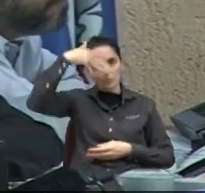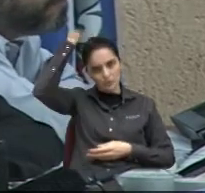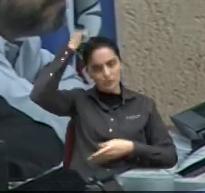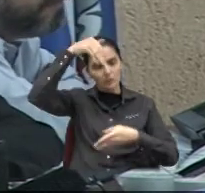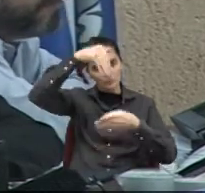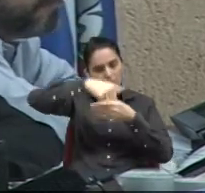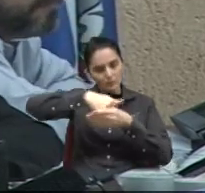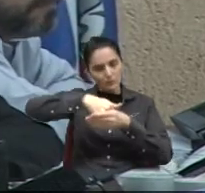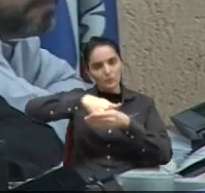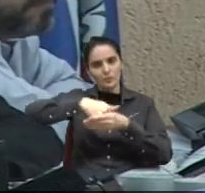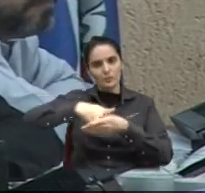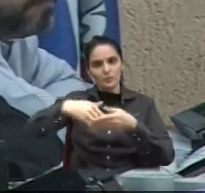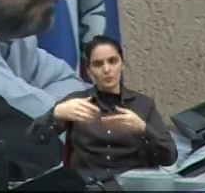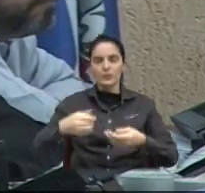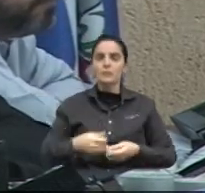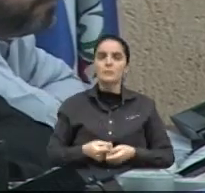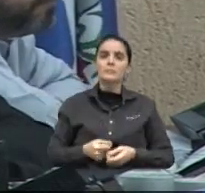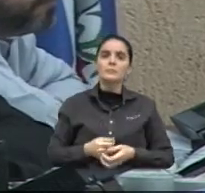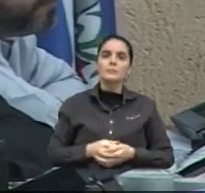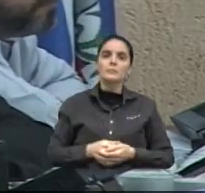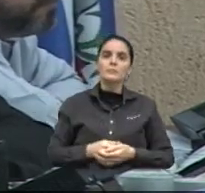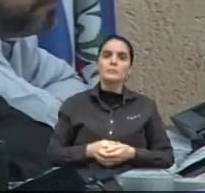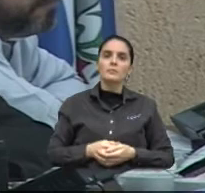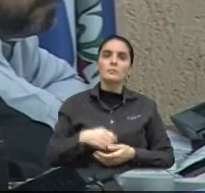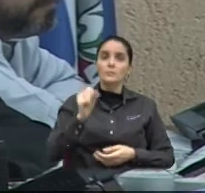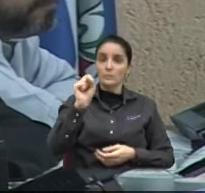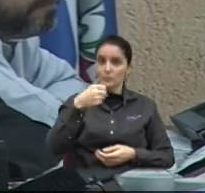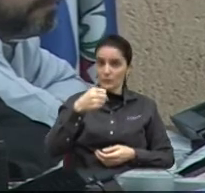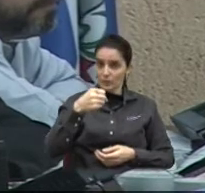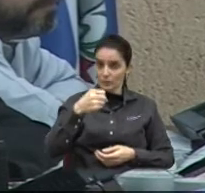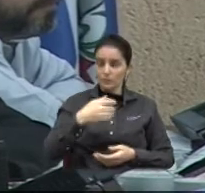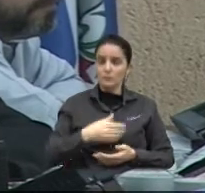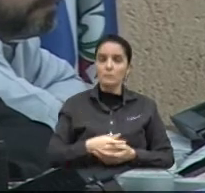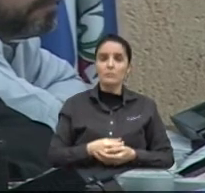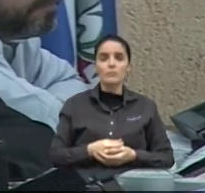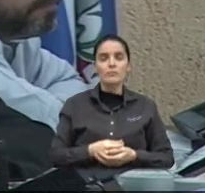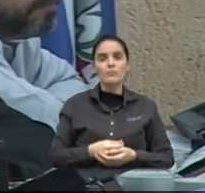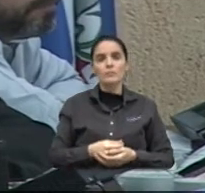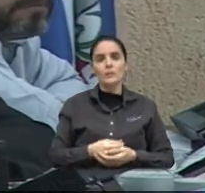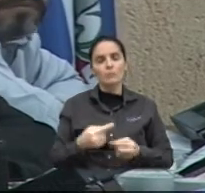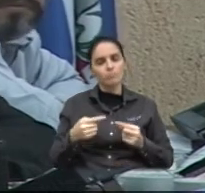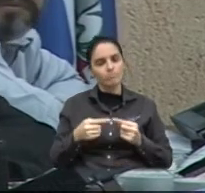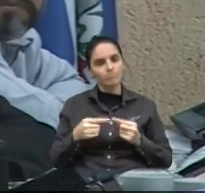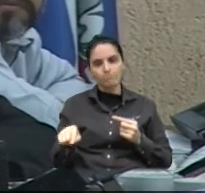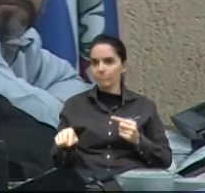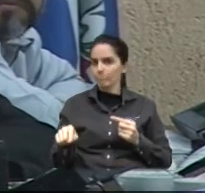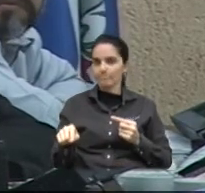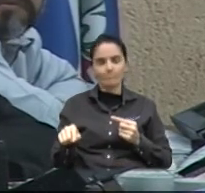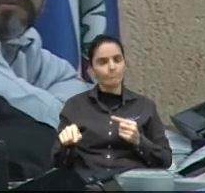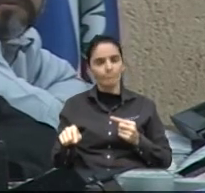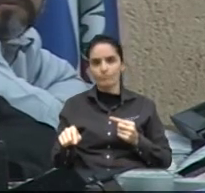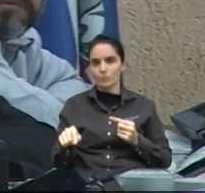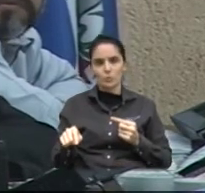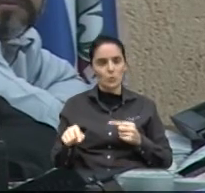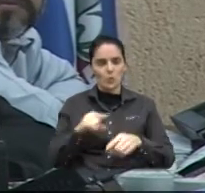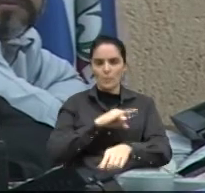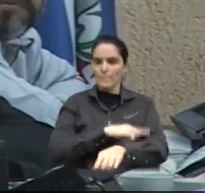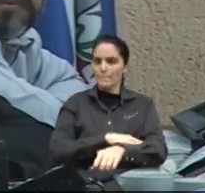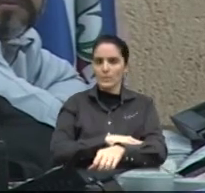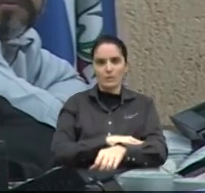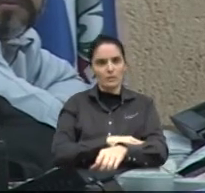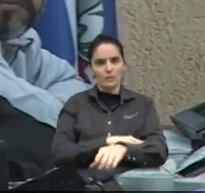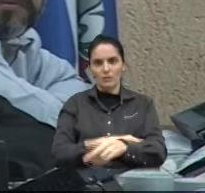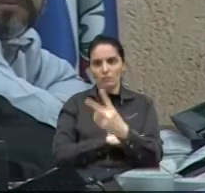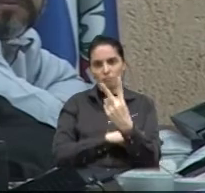moção esse é meu posicionamento não não concordo mesmo de forma nenhuma e que haja banheiro de uso comum